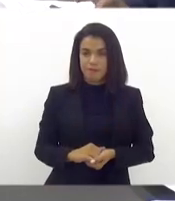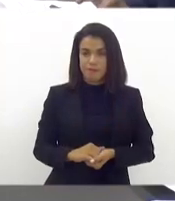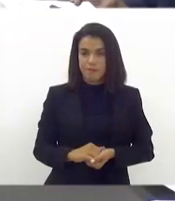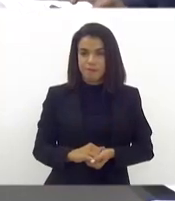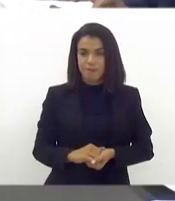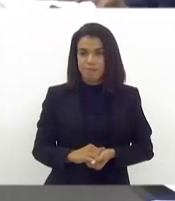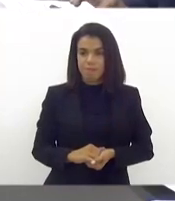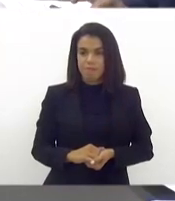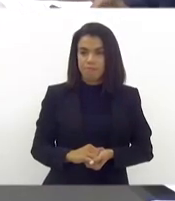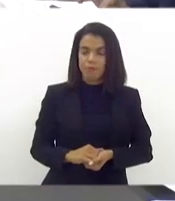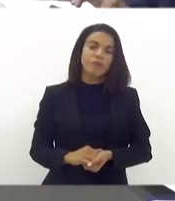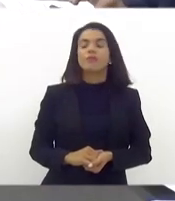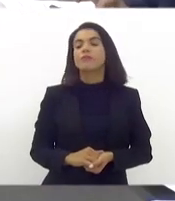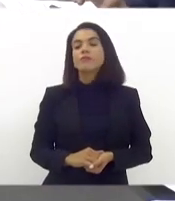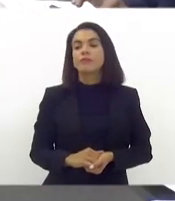autor. Obrigado.